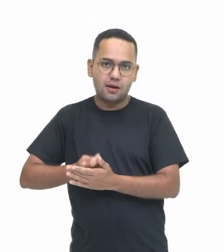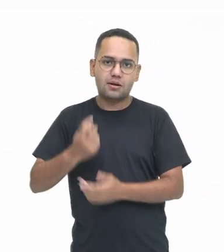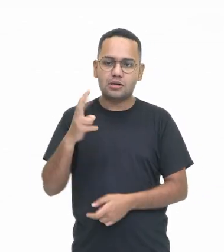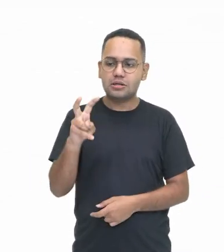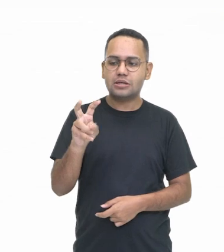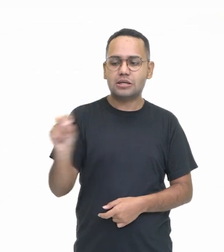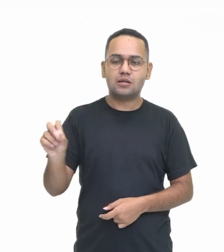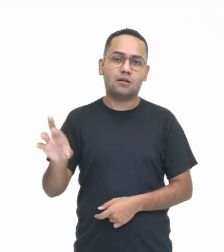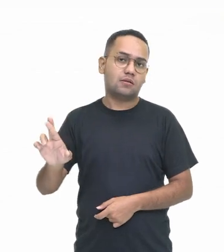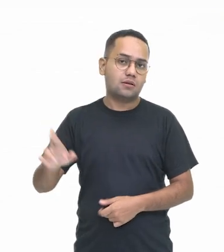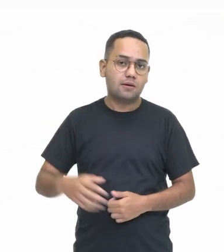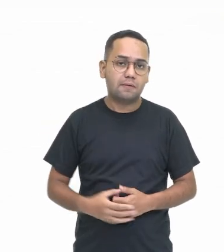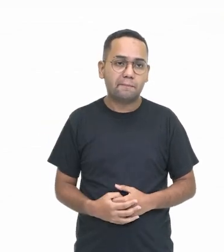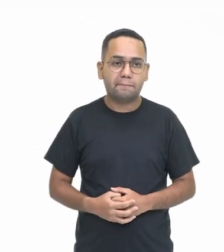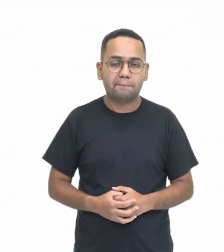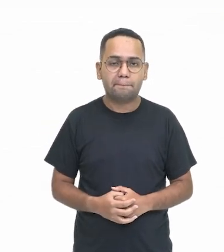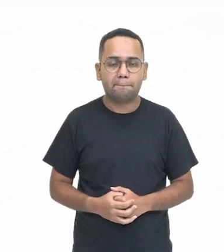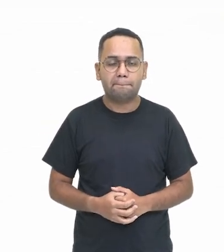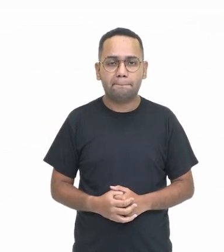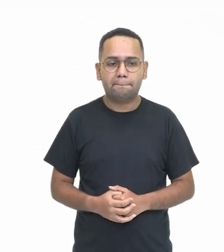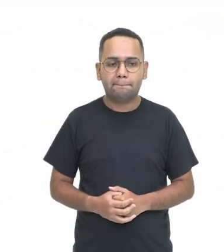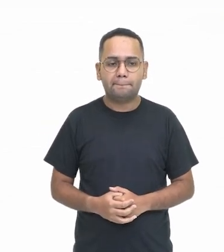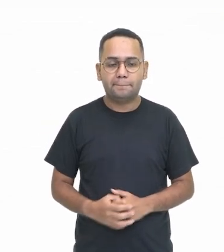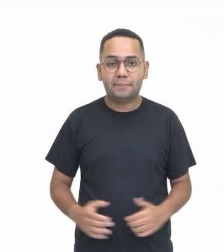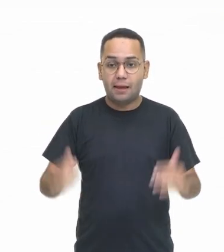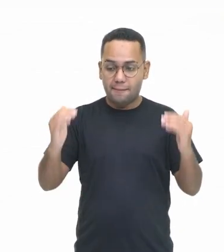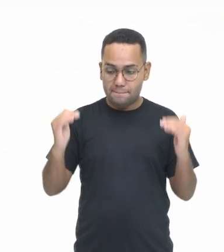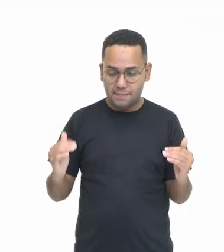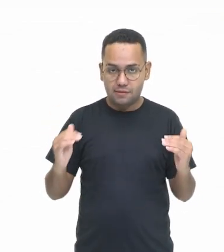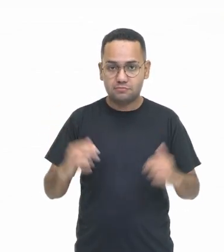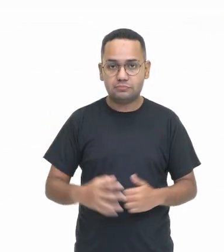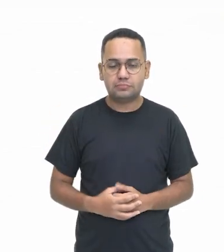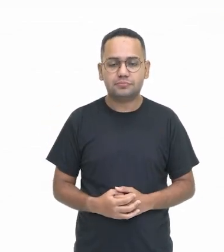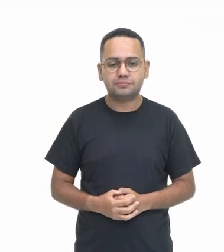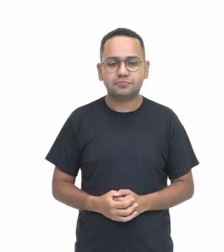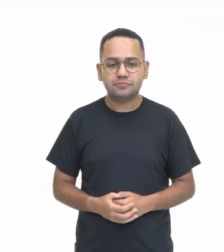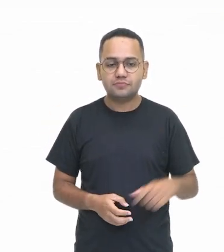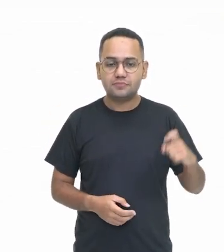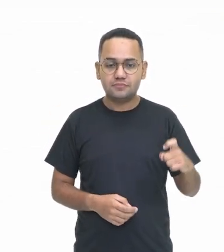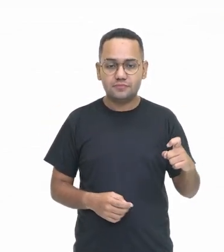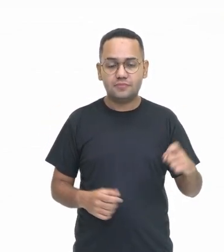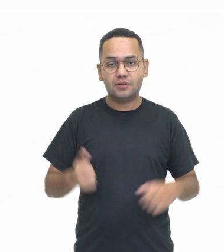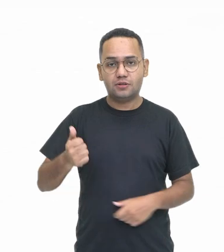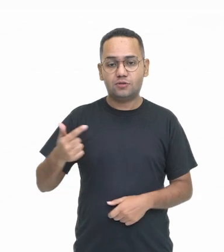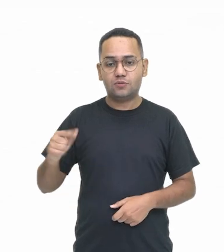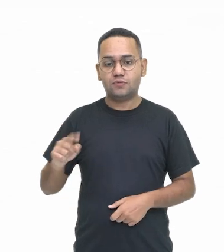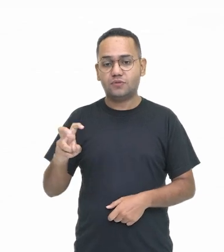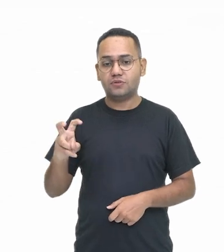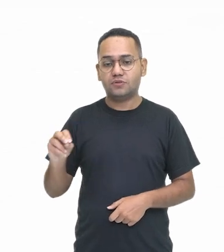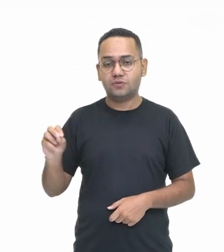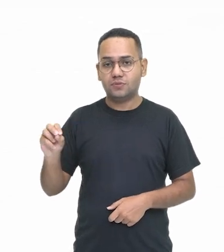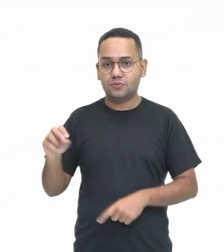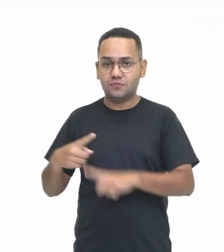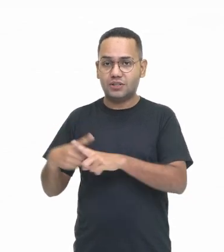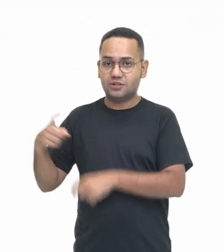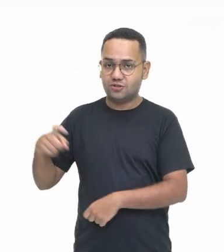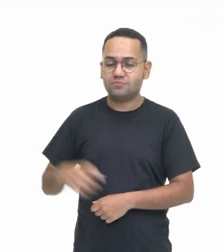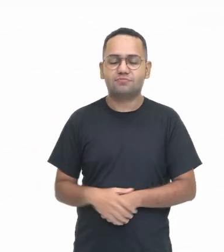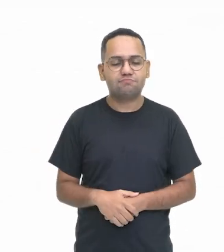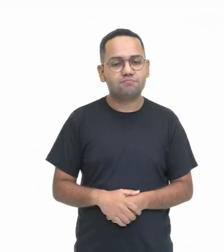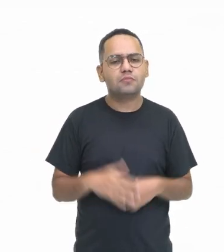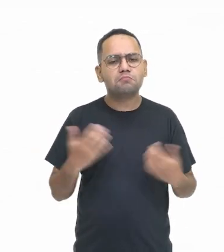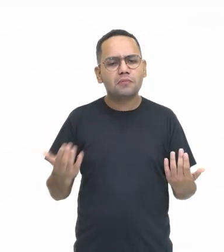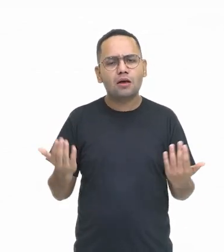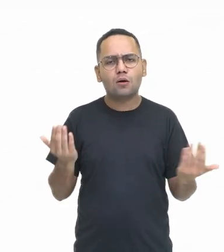de tucupi, você vai ter que pagar ao final R$ 500. Então, essa relação que existe aí entre a quantidade,